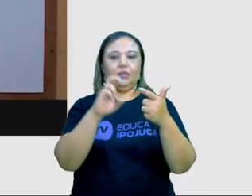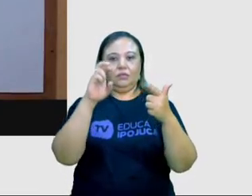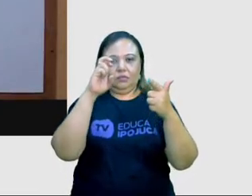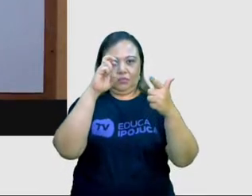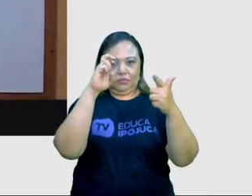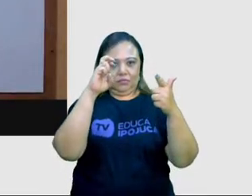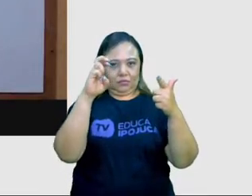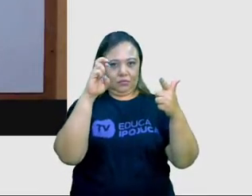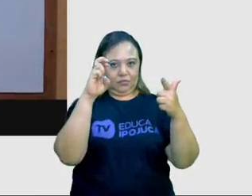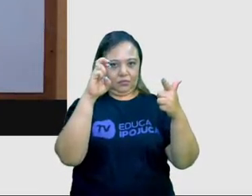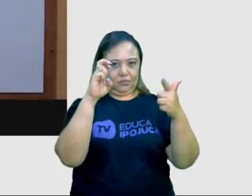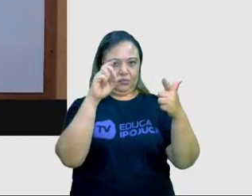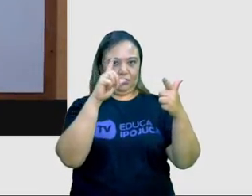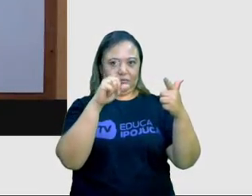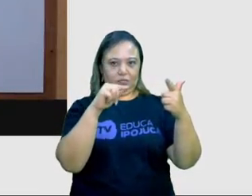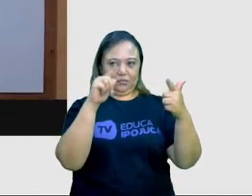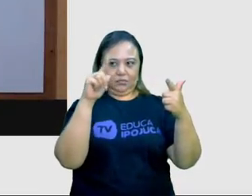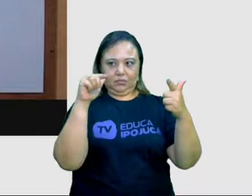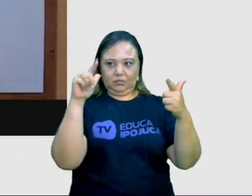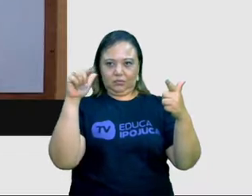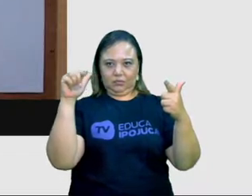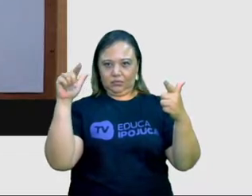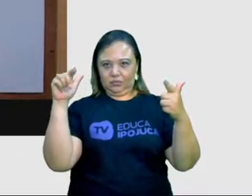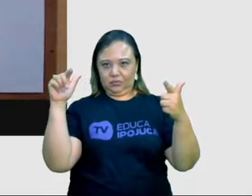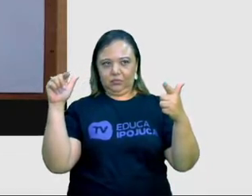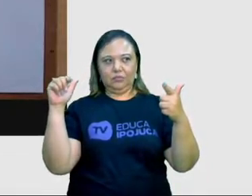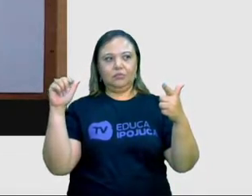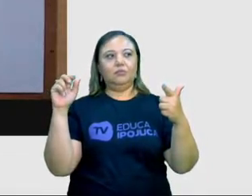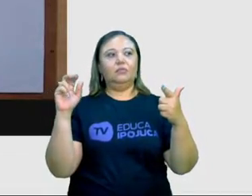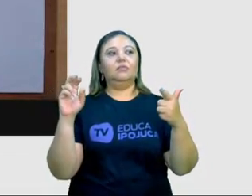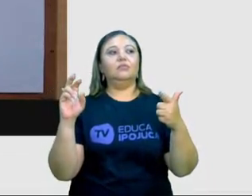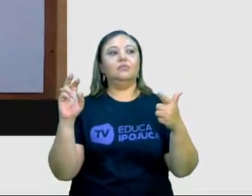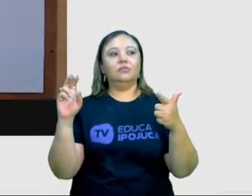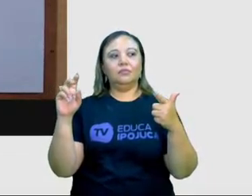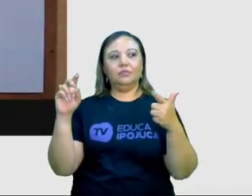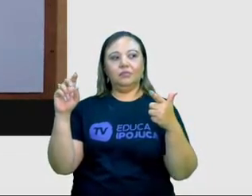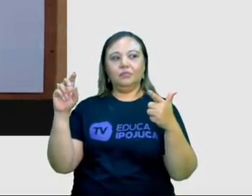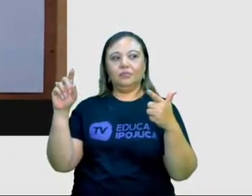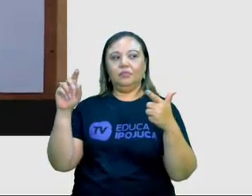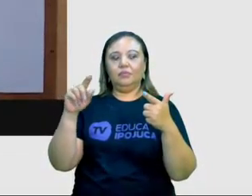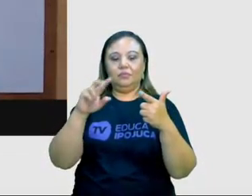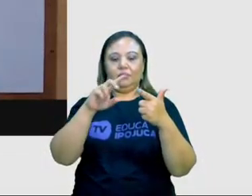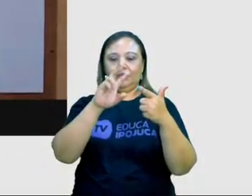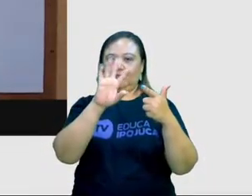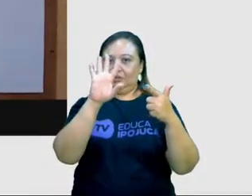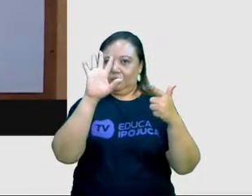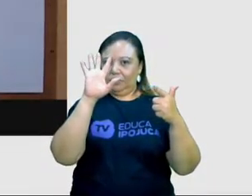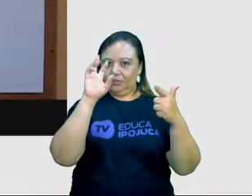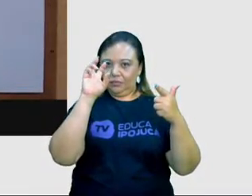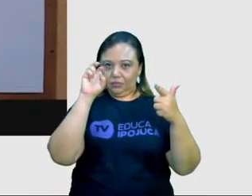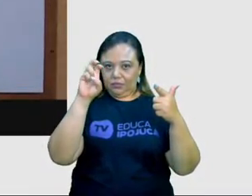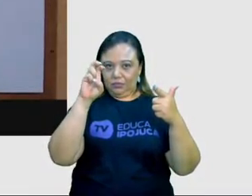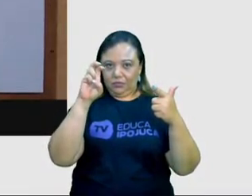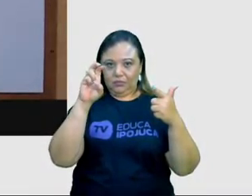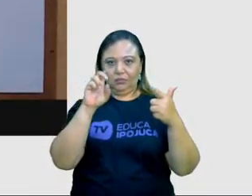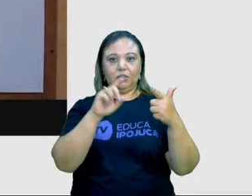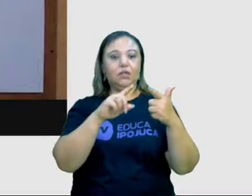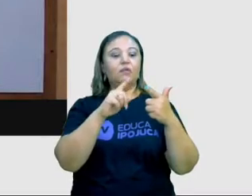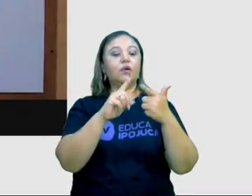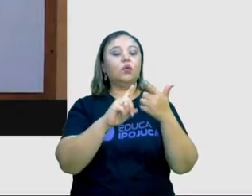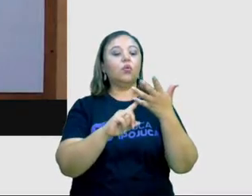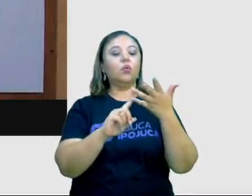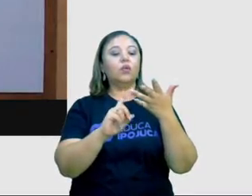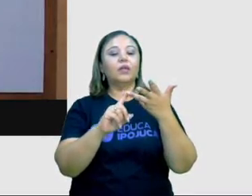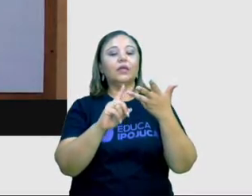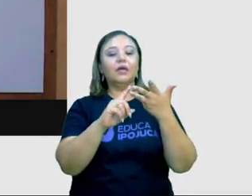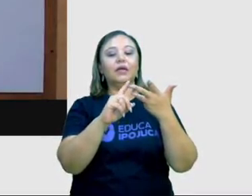para começar. 1, 2, 3, 4, 5. E eu vou contar de 5 em 5 até